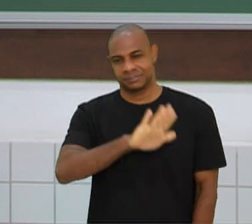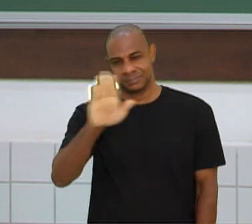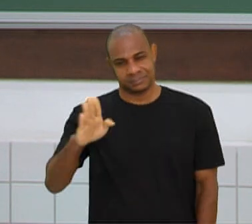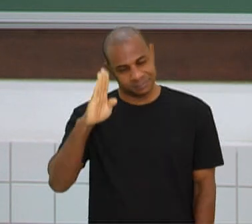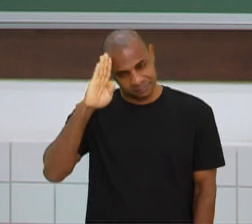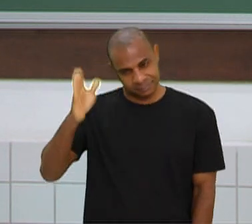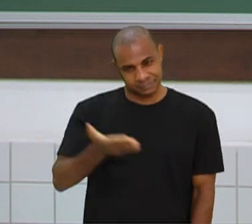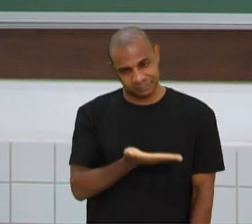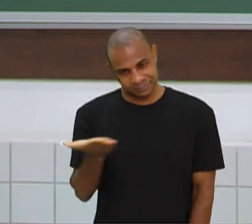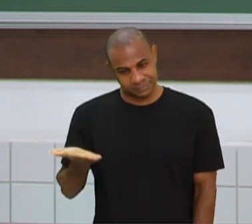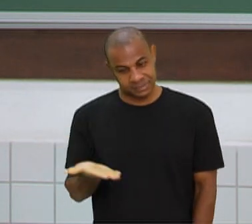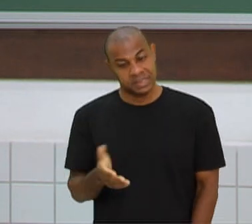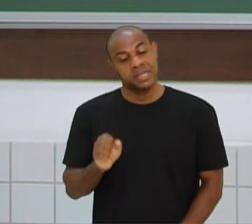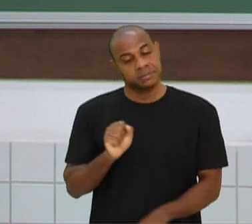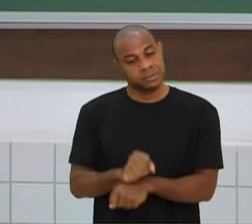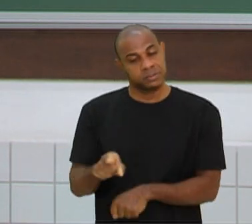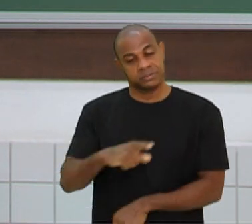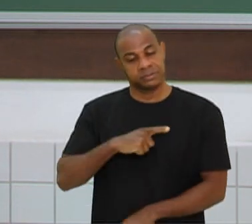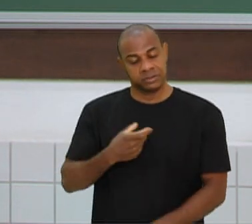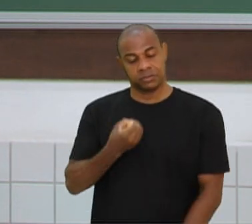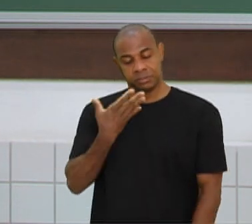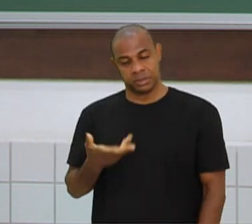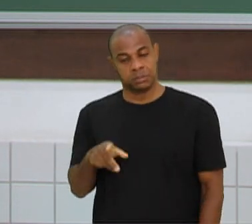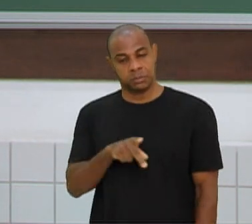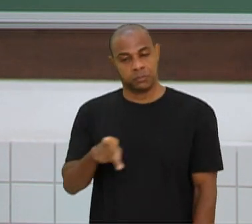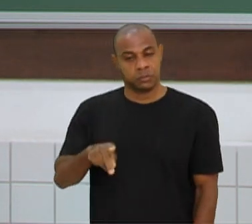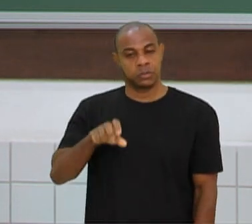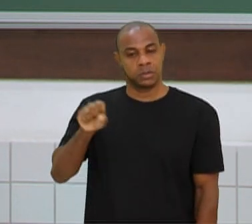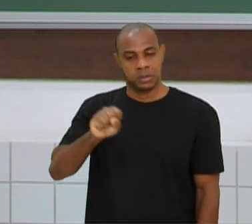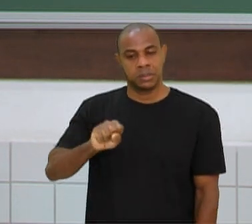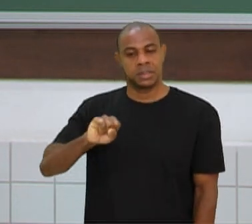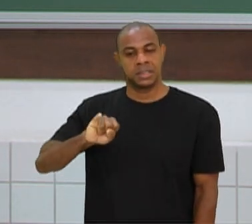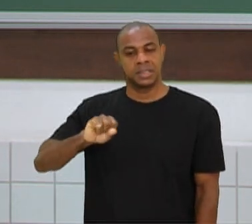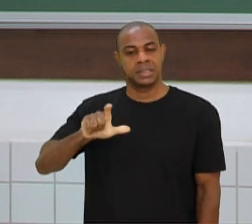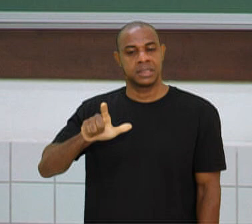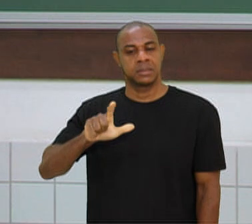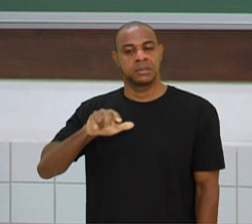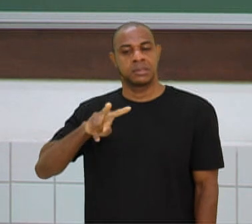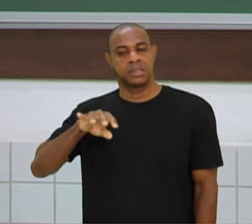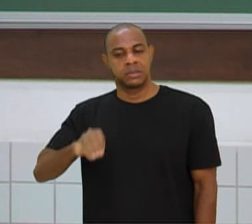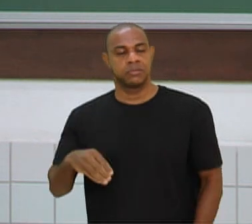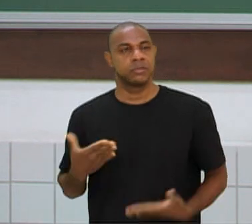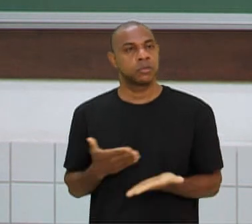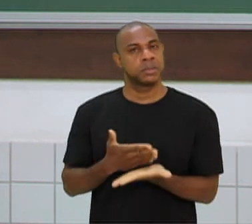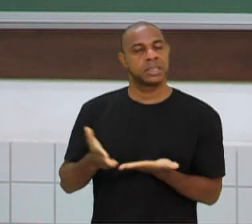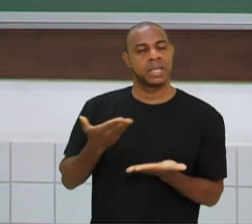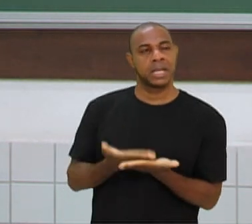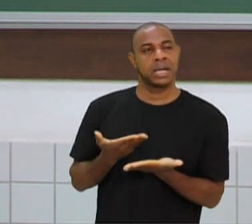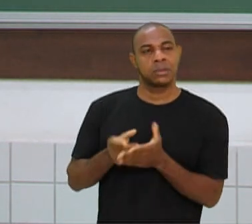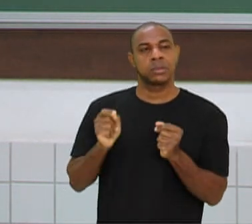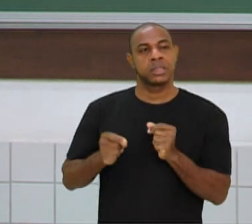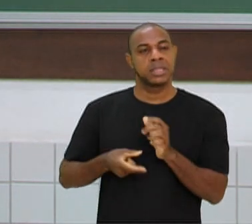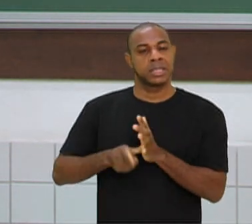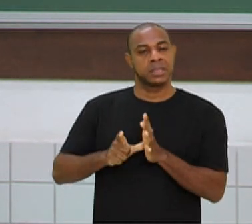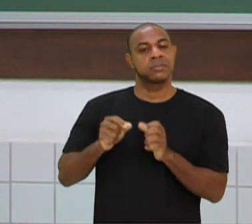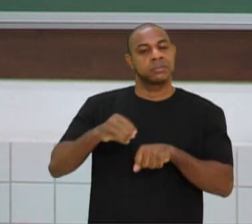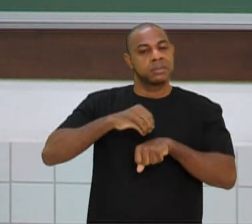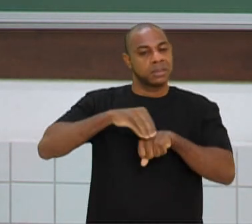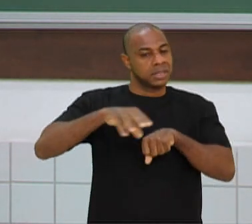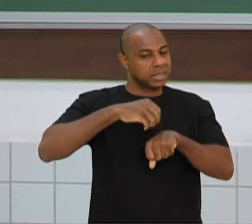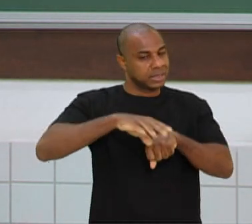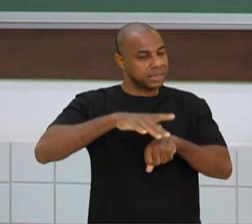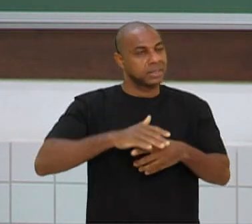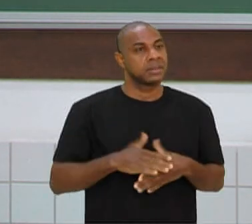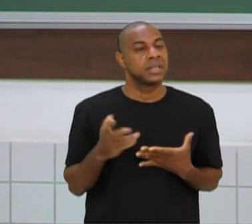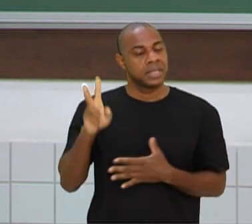Hi everyone! Espero que todos vocês estejam bem. Eu sou o professor Silvio e vamos começar a aula de hoje com o nosso recado. Lembrando vocês